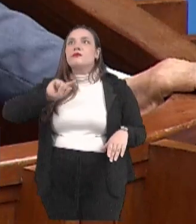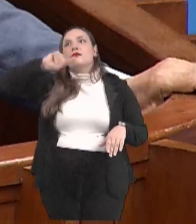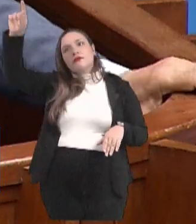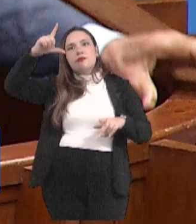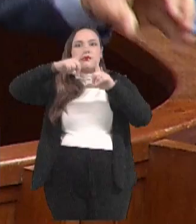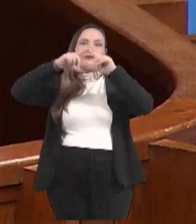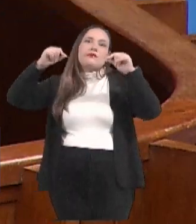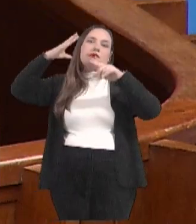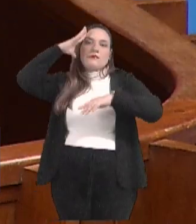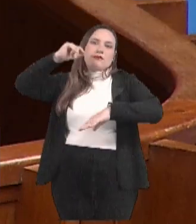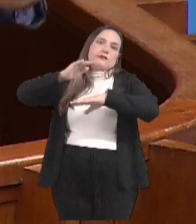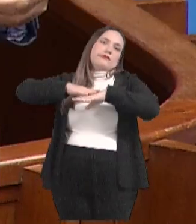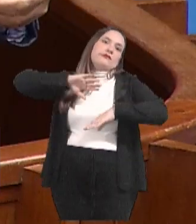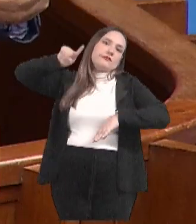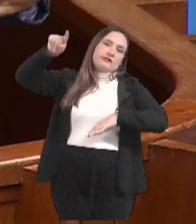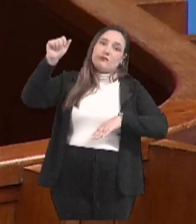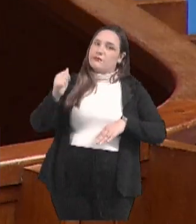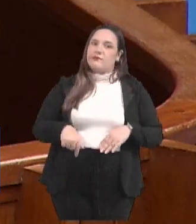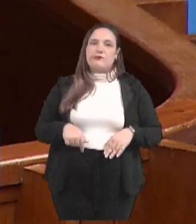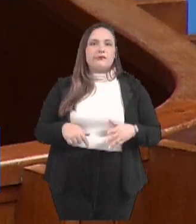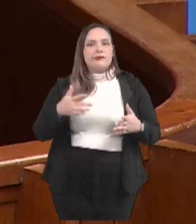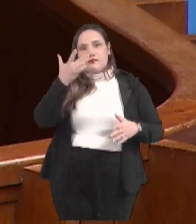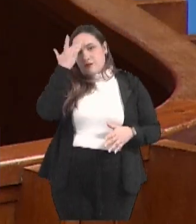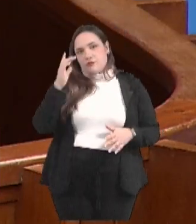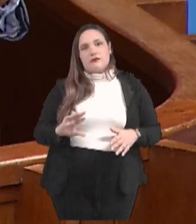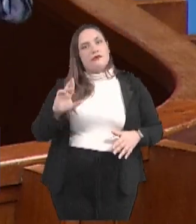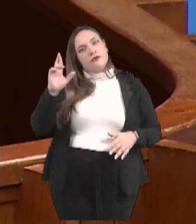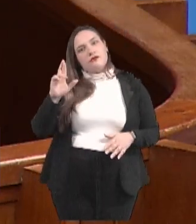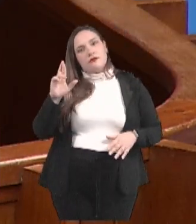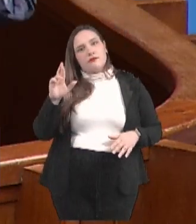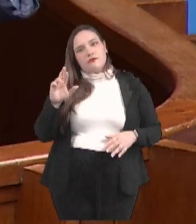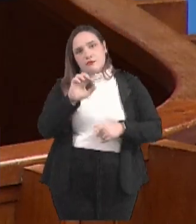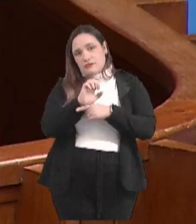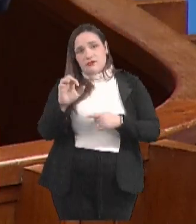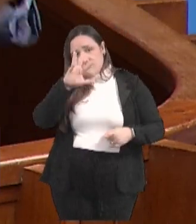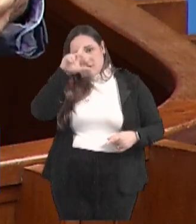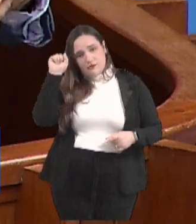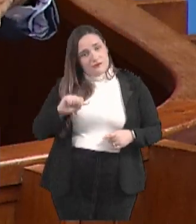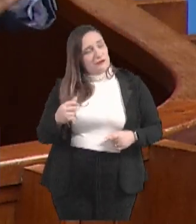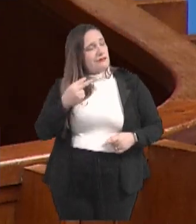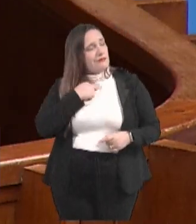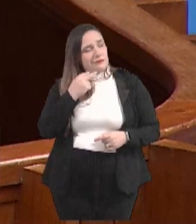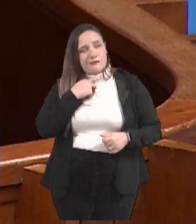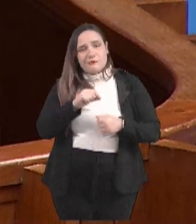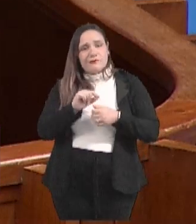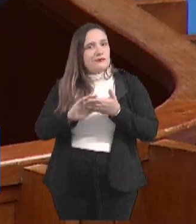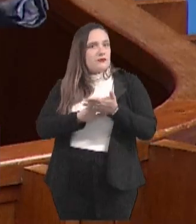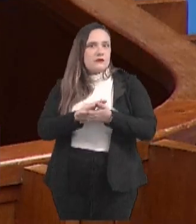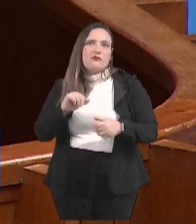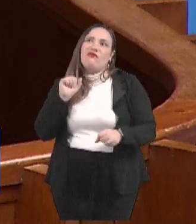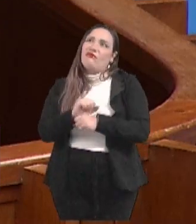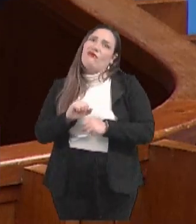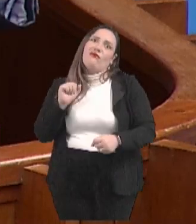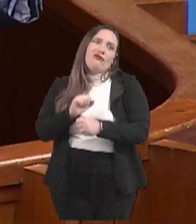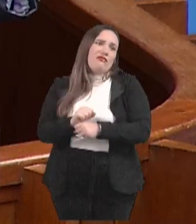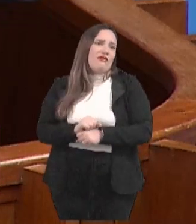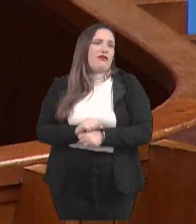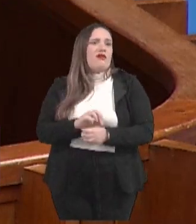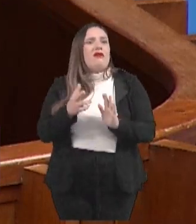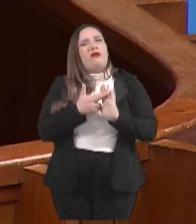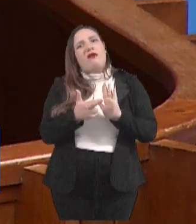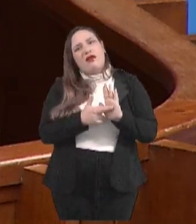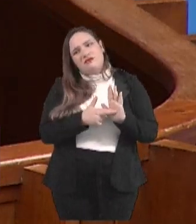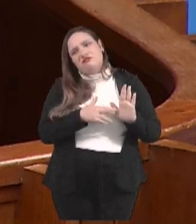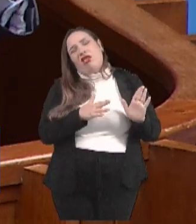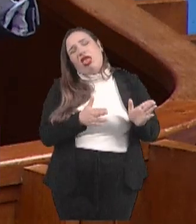Brasília. Você não consegue fazer nada, caminhar nesse estado com tamanha burocracia